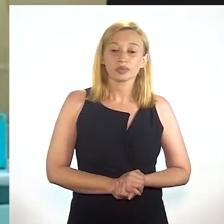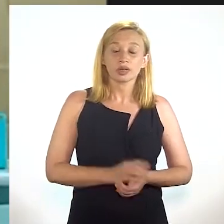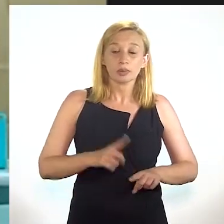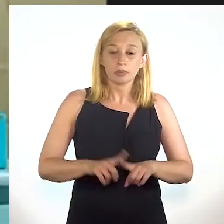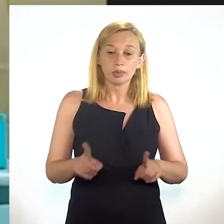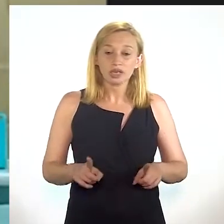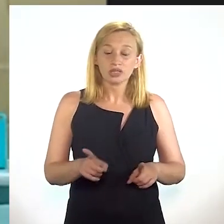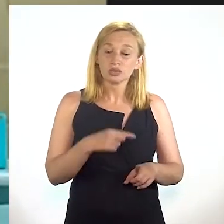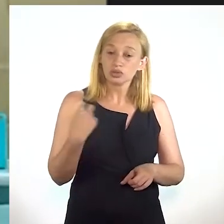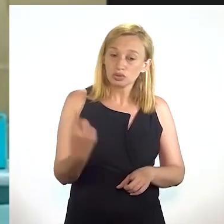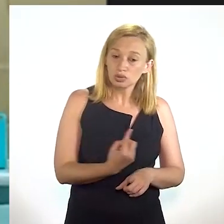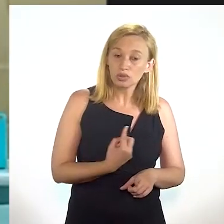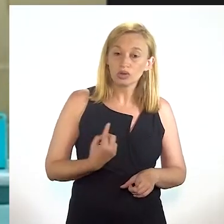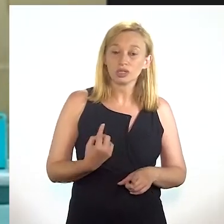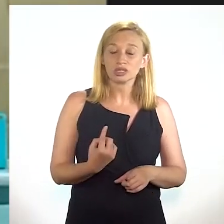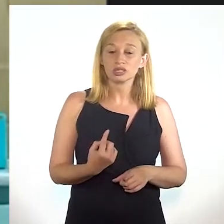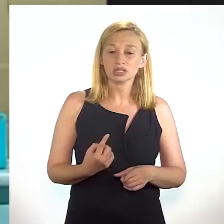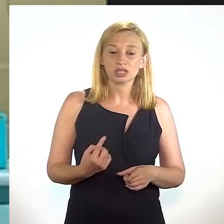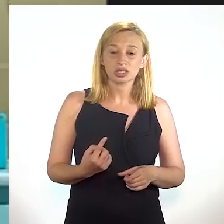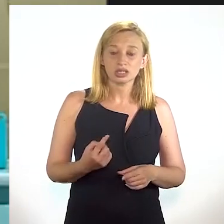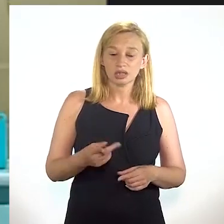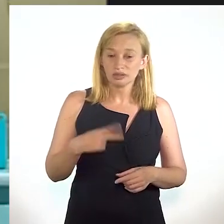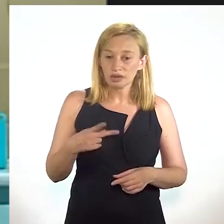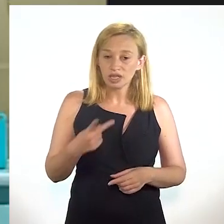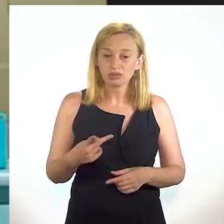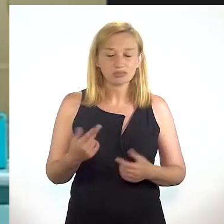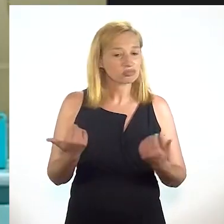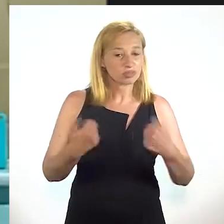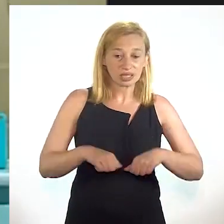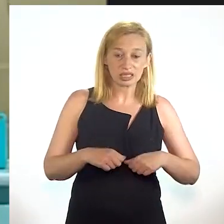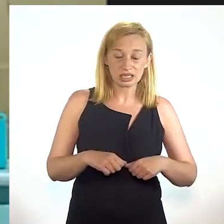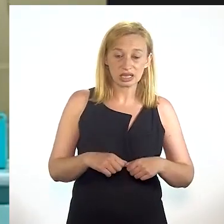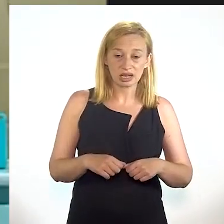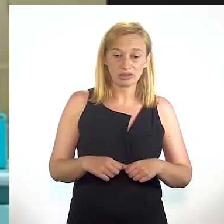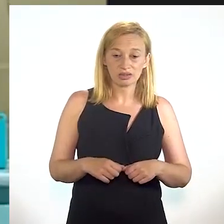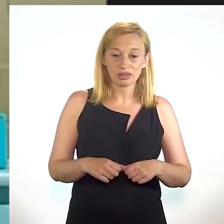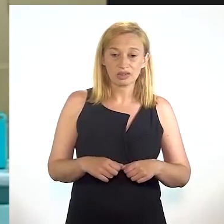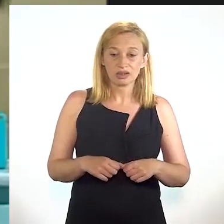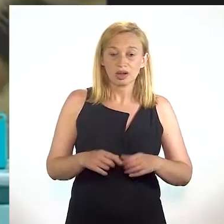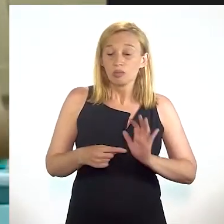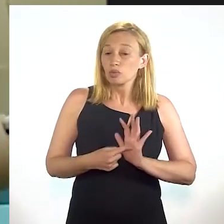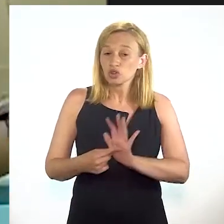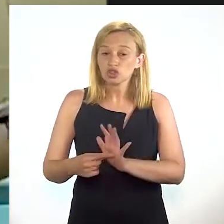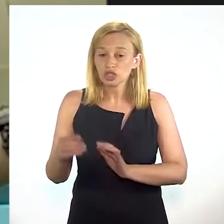conseguindo manter as finanças, mas quando eu tinha o meu ganho, ele